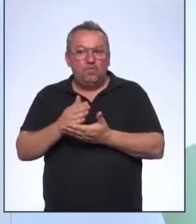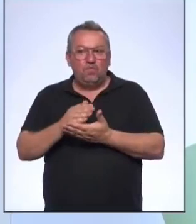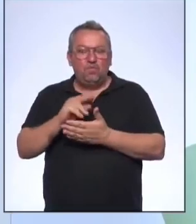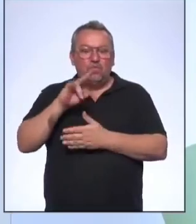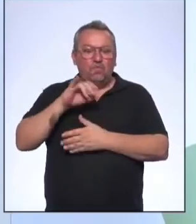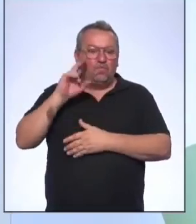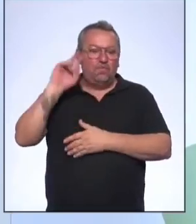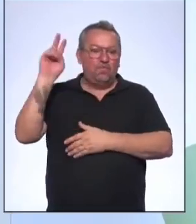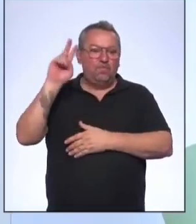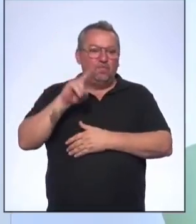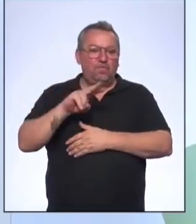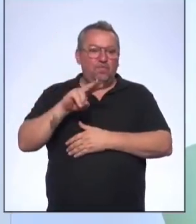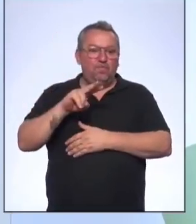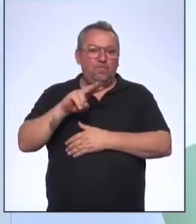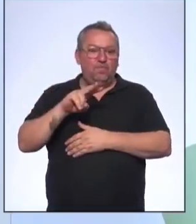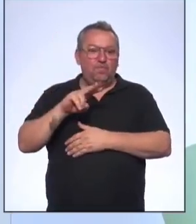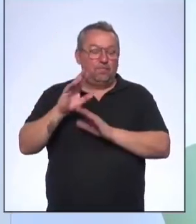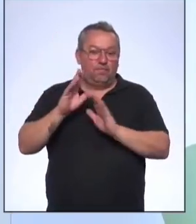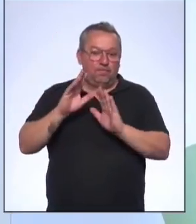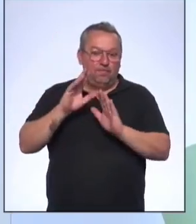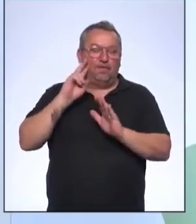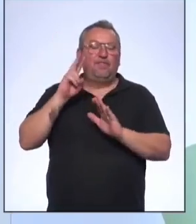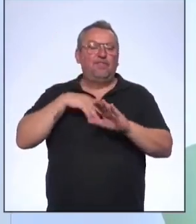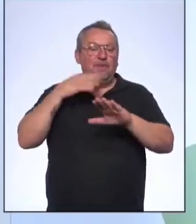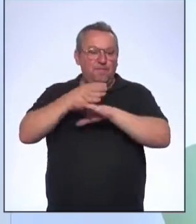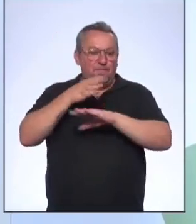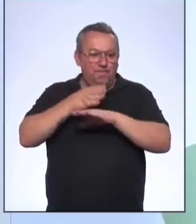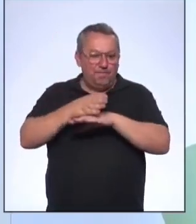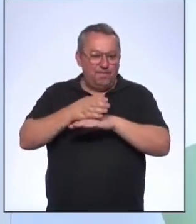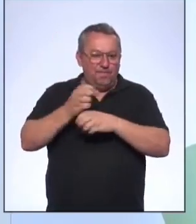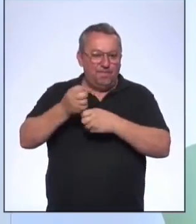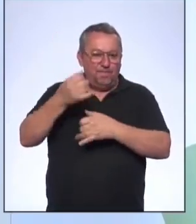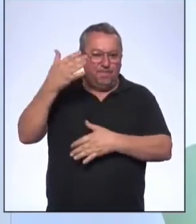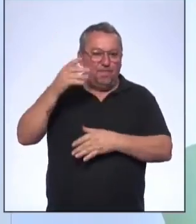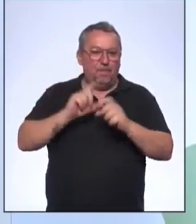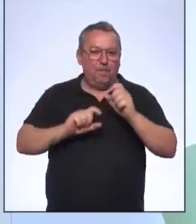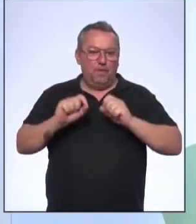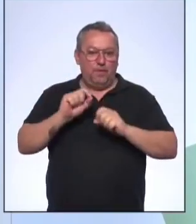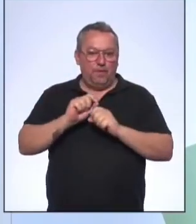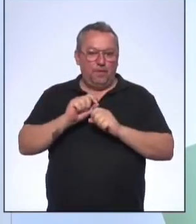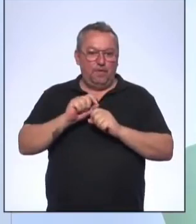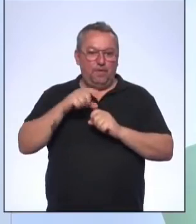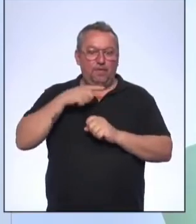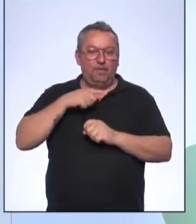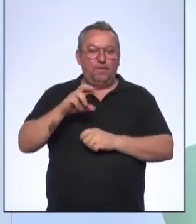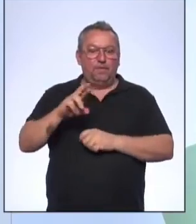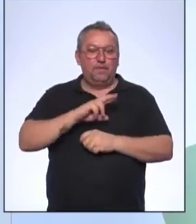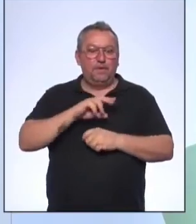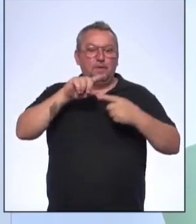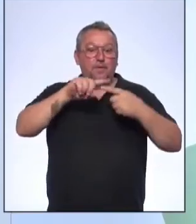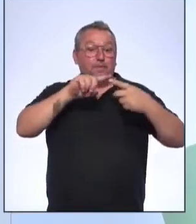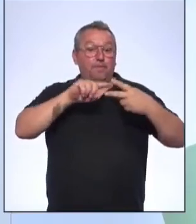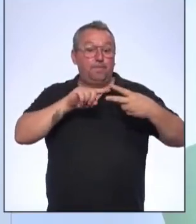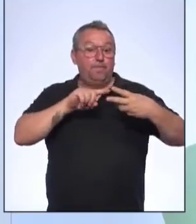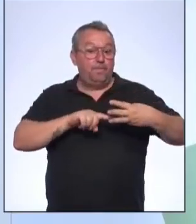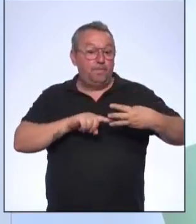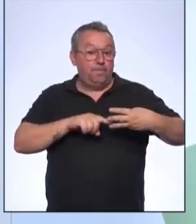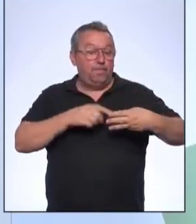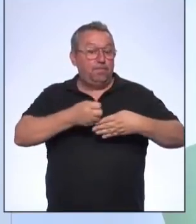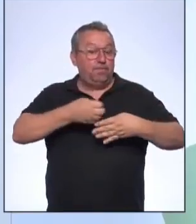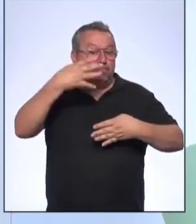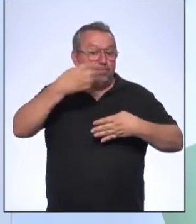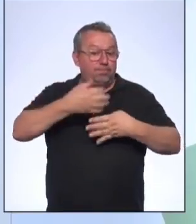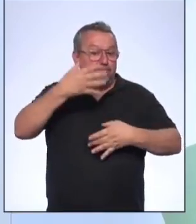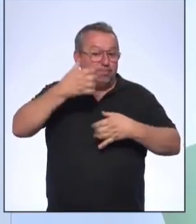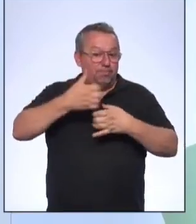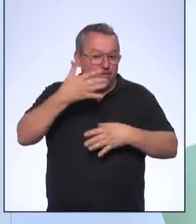vai a gente vai interagir um pouquinho com vocês. Então, é o seguinte, vocês vão responder essas 3 perguntinhas no chat e a